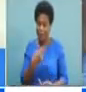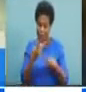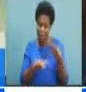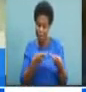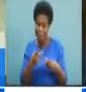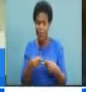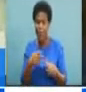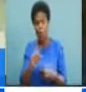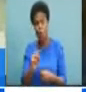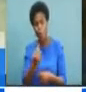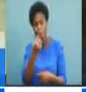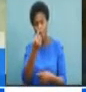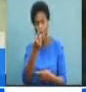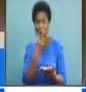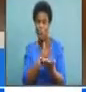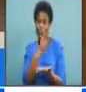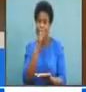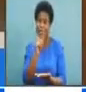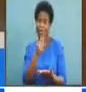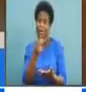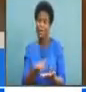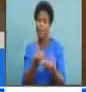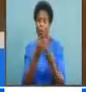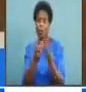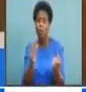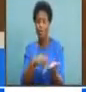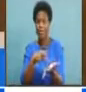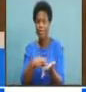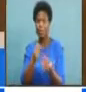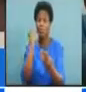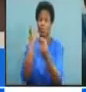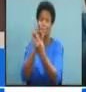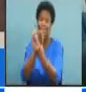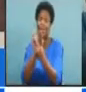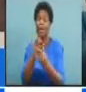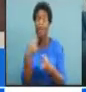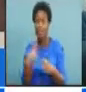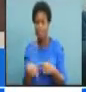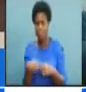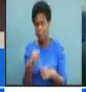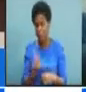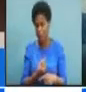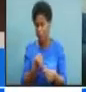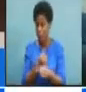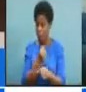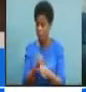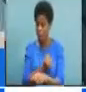avaliação que recai única e exclusivamente sobre a qualidade técnica do dossiê, que teria